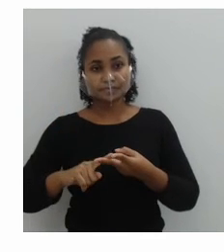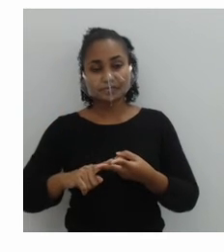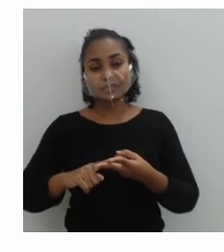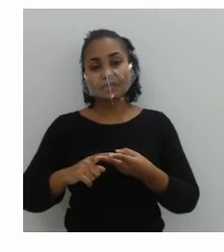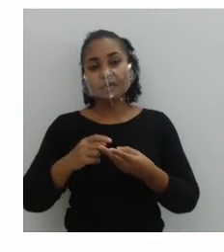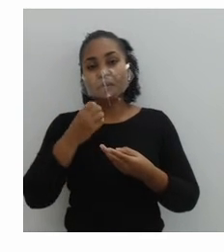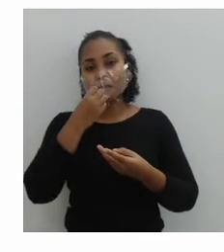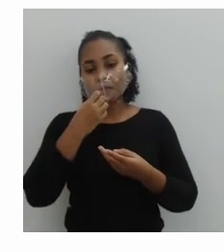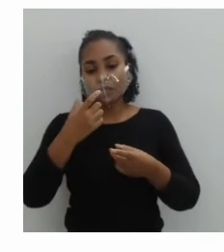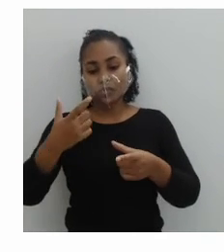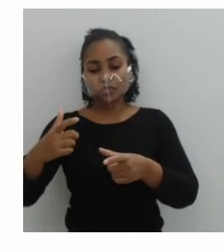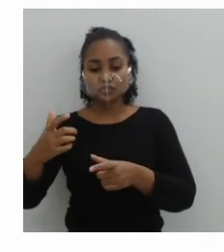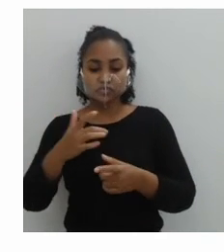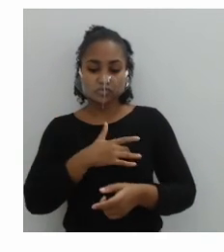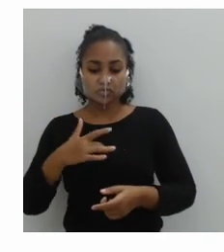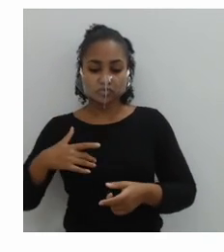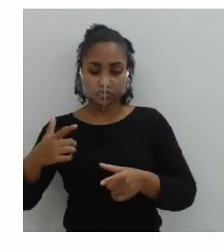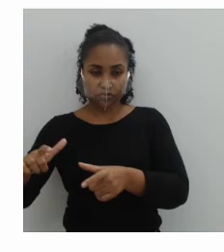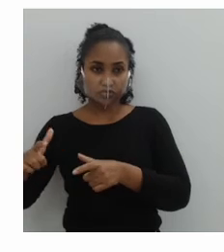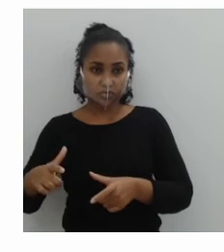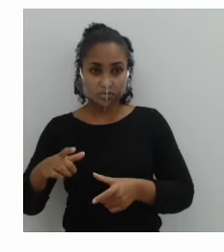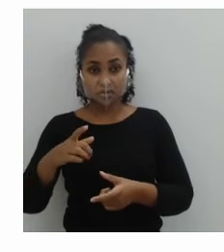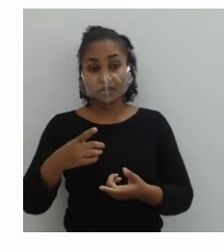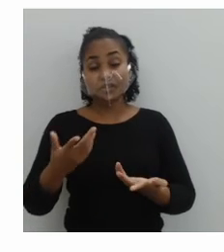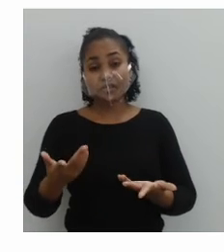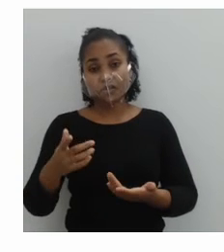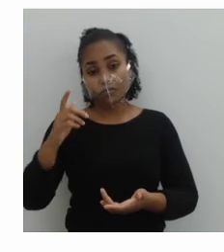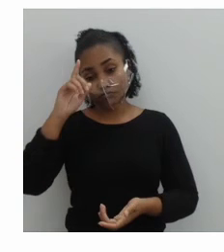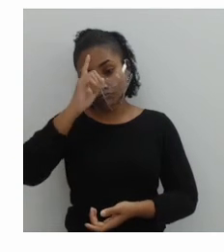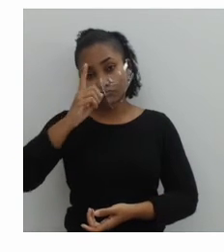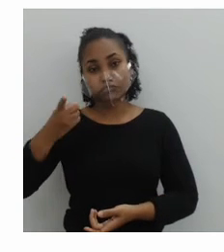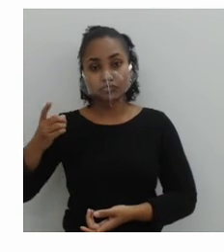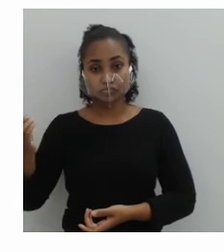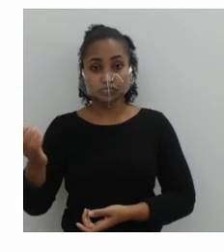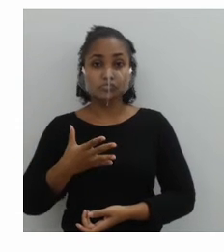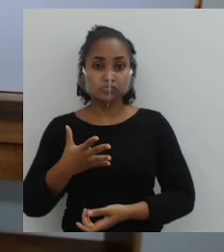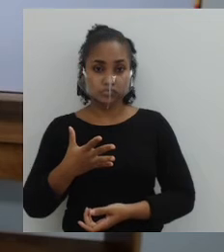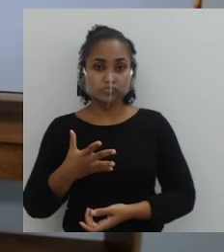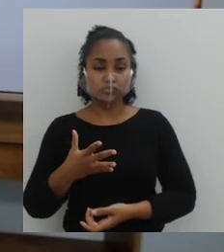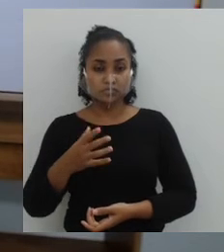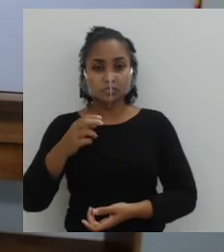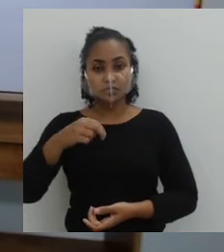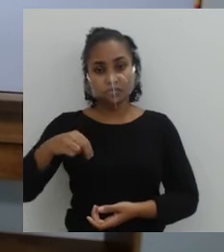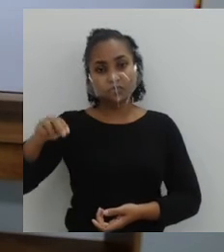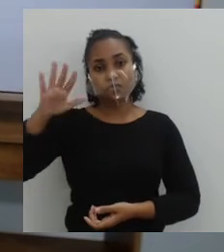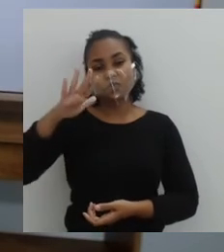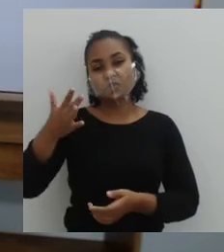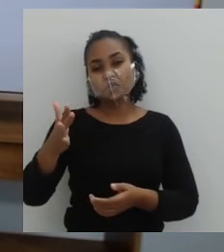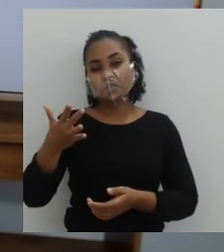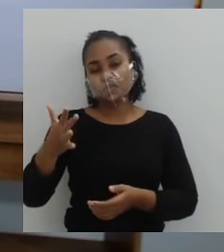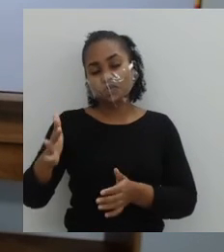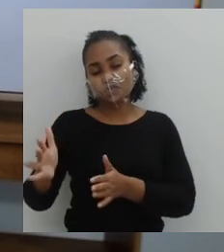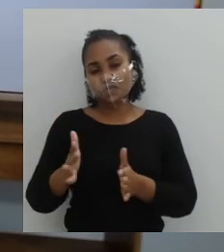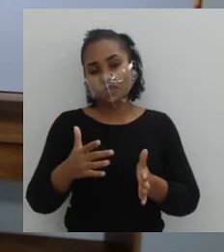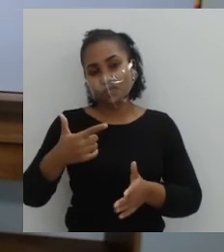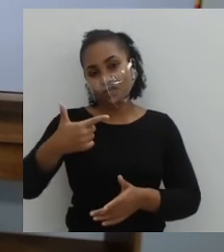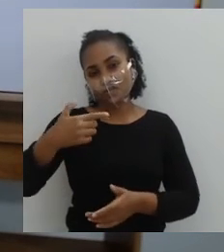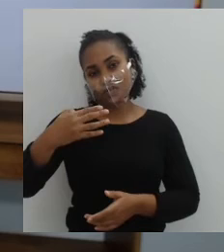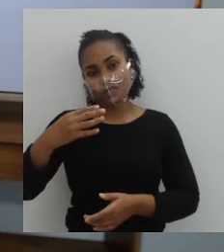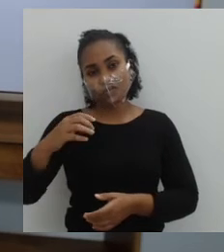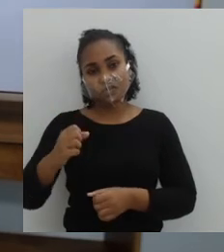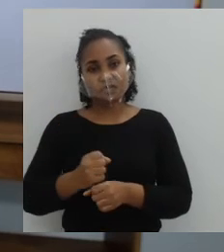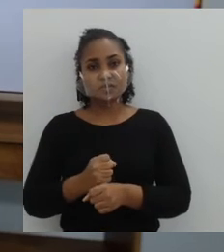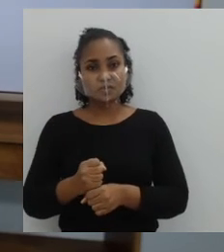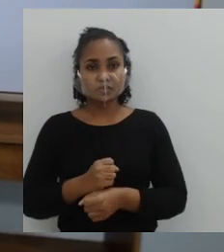holandeses passaram a ser os novos donos do Nordeste por cerca de 24 anos. Então, como eu disse para vocês, os holandeses passaram aqui